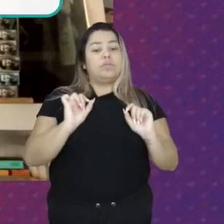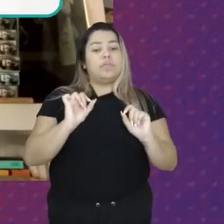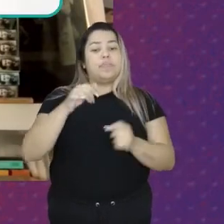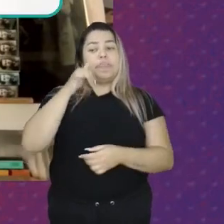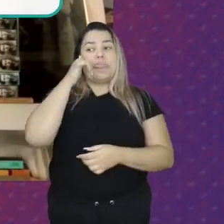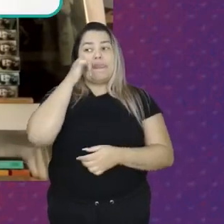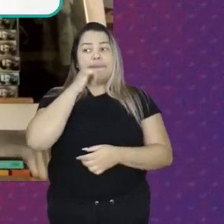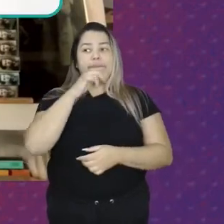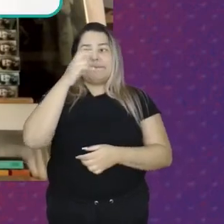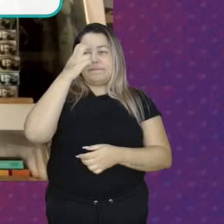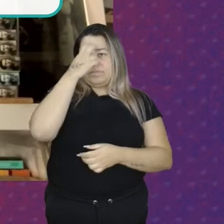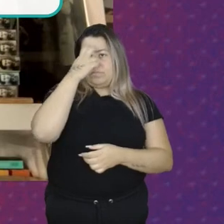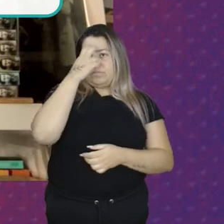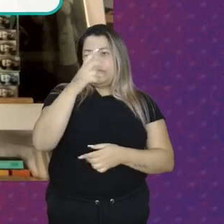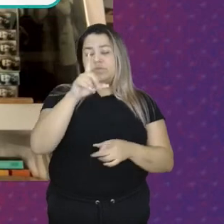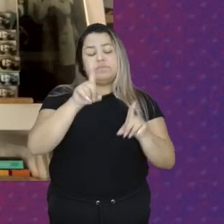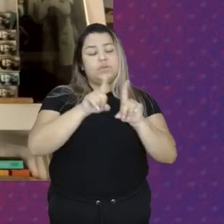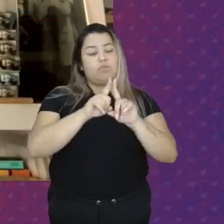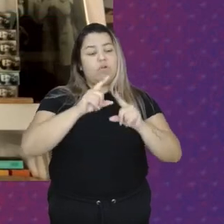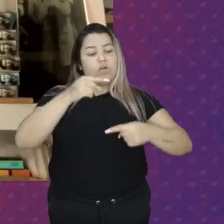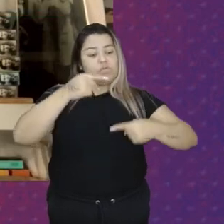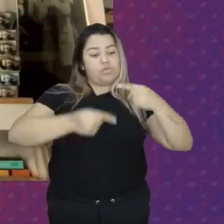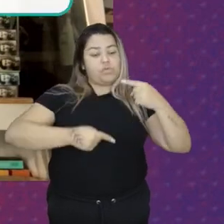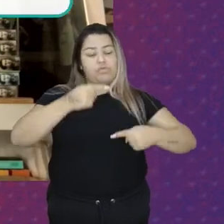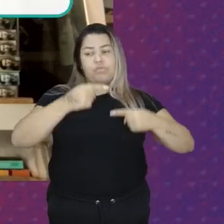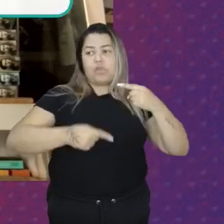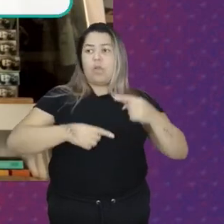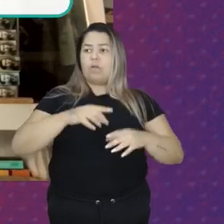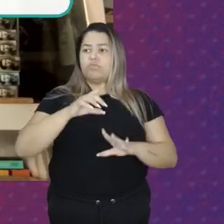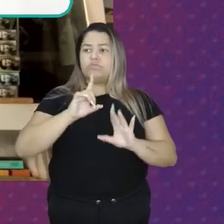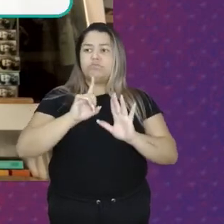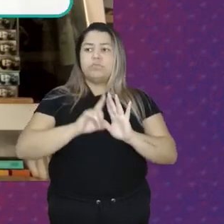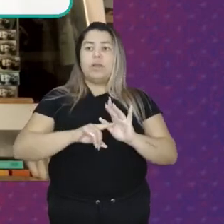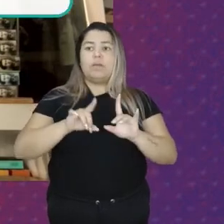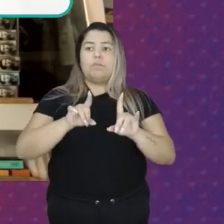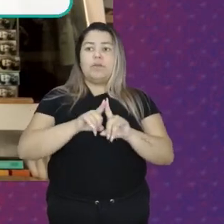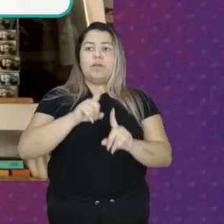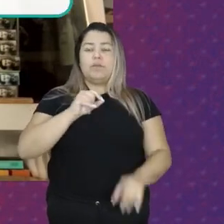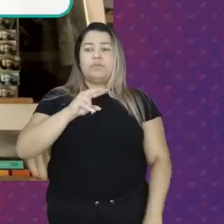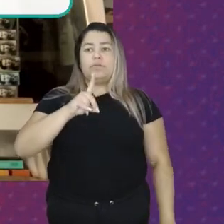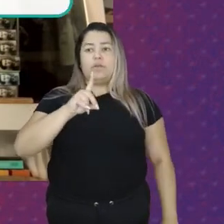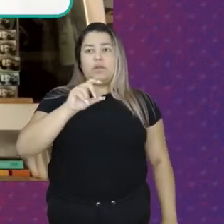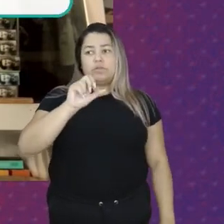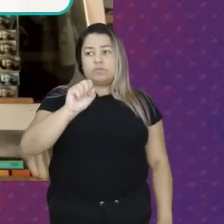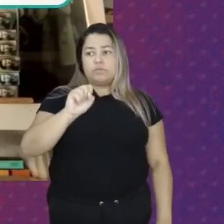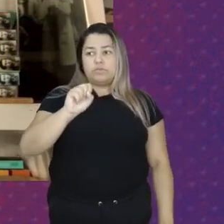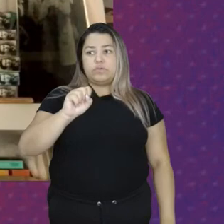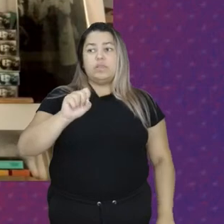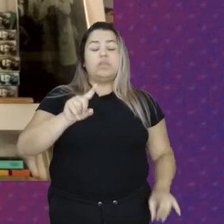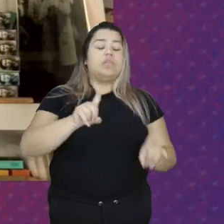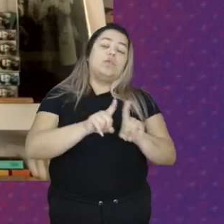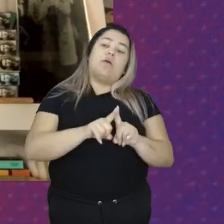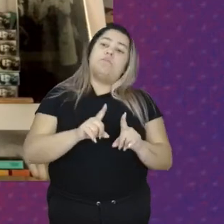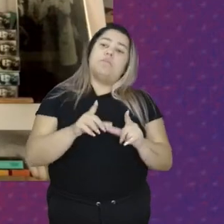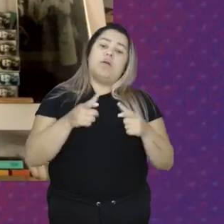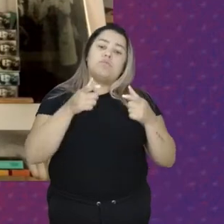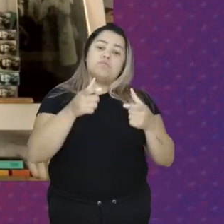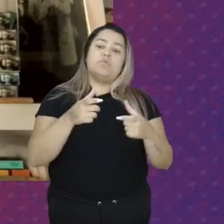à cultura nos remete à discussão sobre o direito das mulheres às cidades e ao espaço